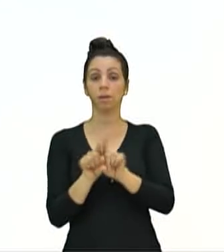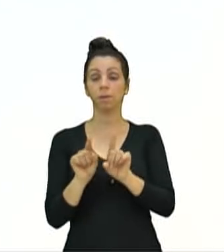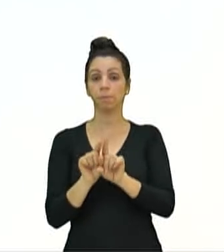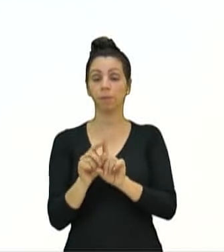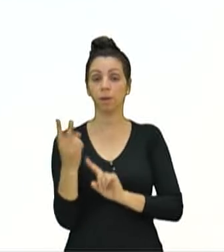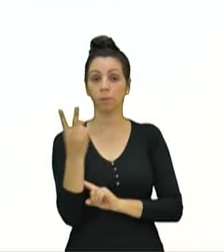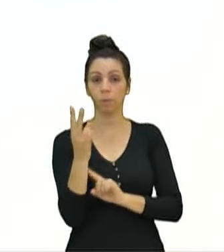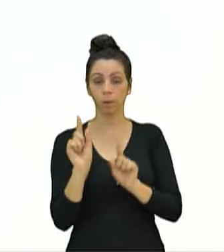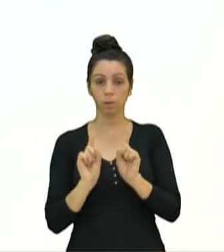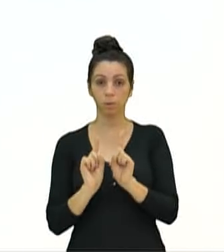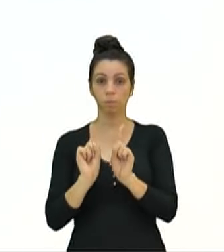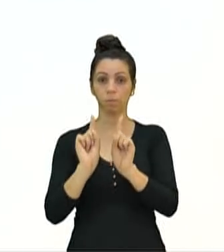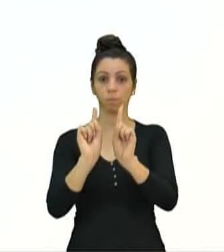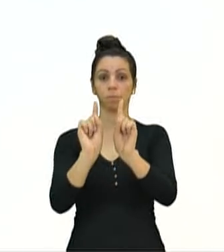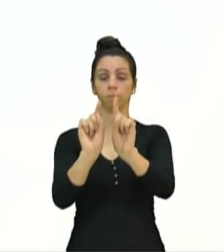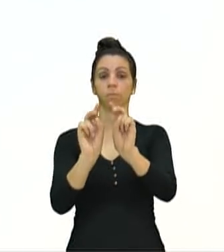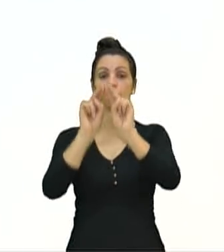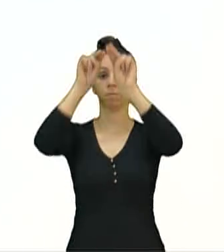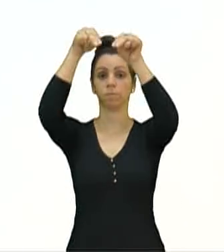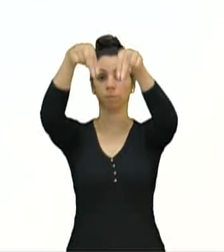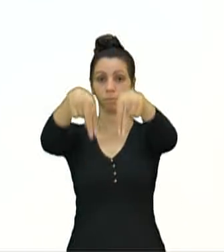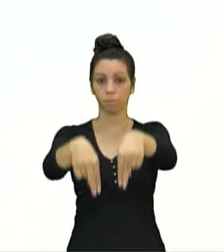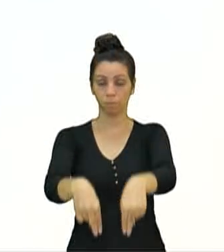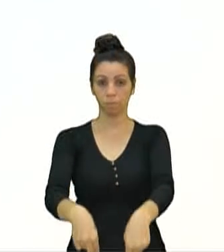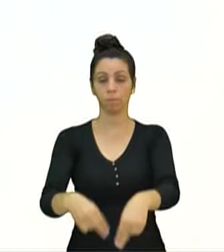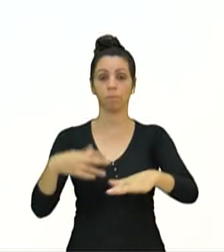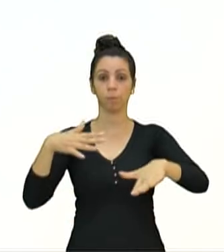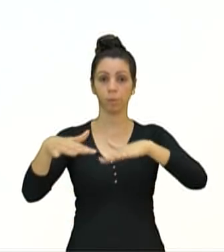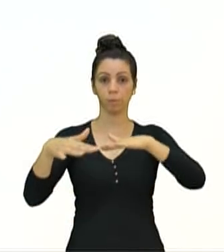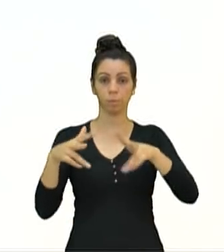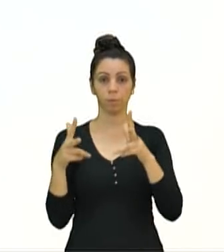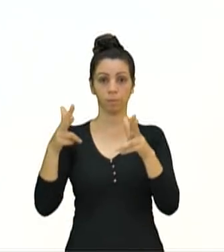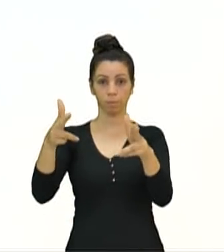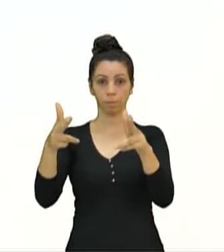também na plataforma, no movimento sincronizado.